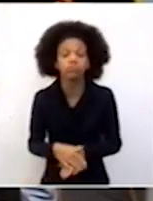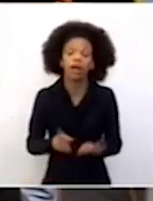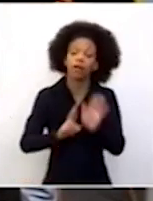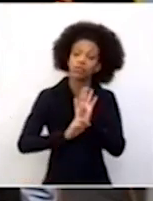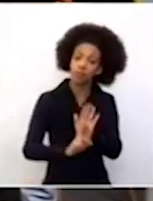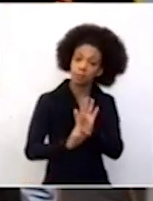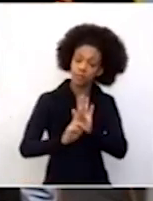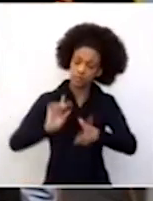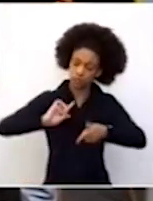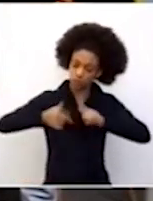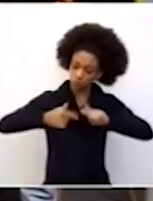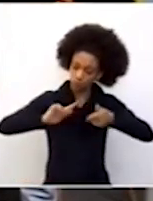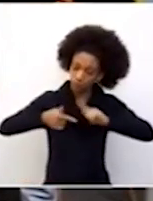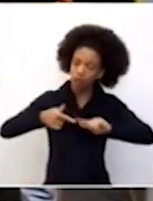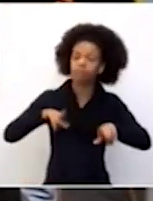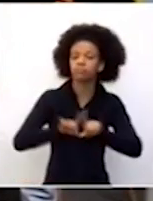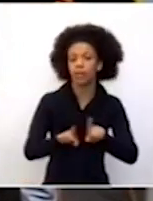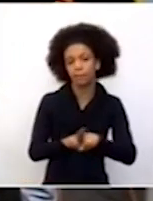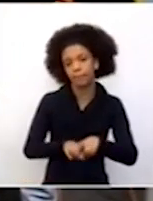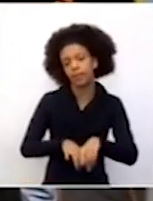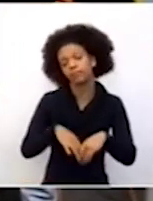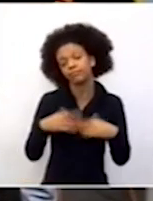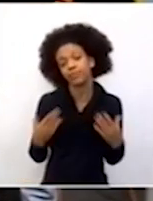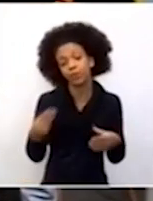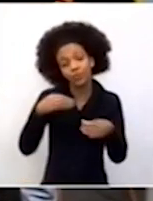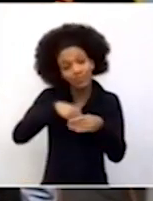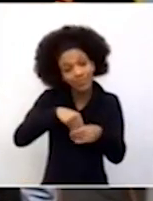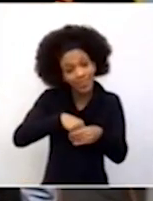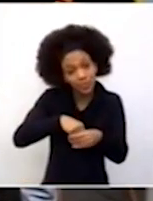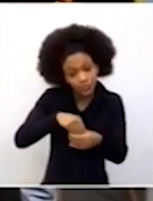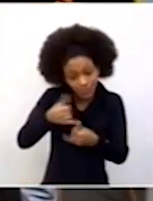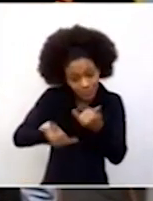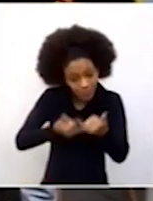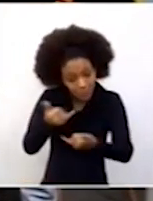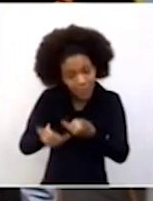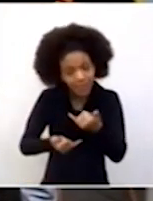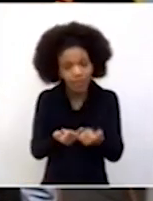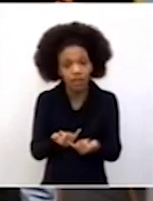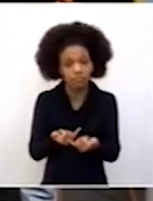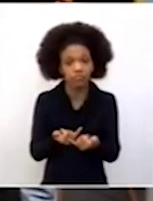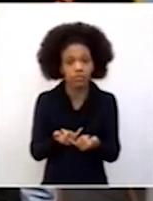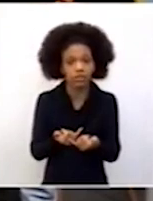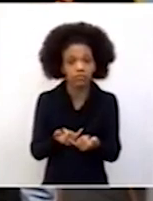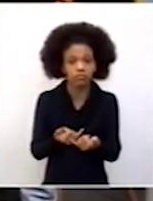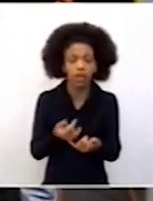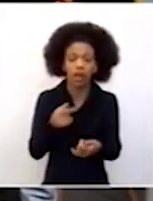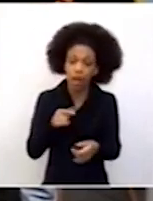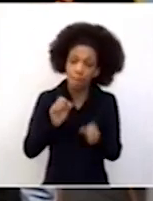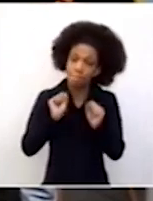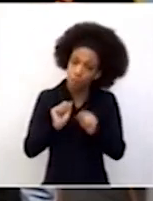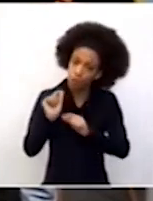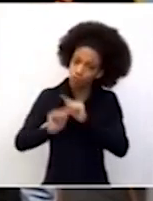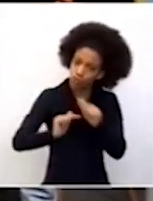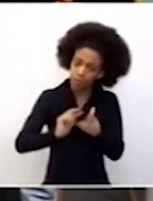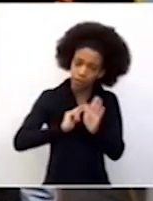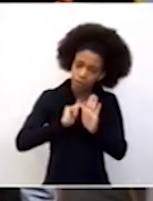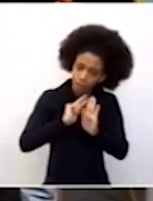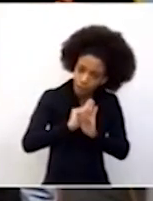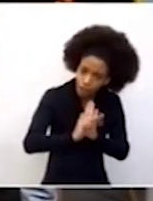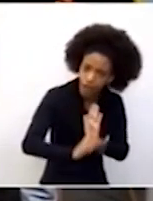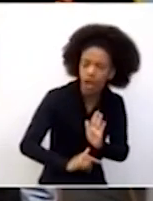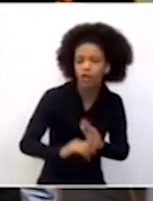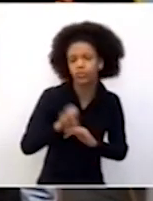representações geométricas, né? Então aí você vê que dentro dessa brincadeira ou desse jogo, né? Nós podemos trabalhar com